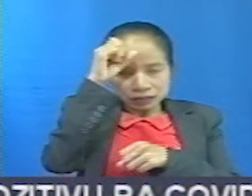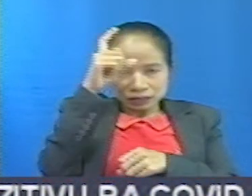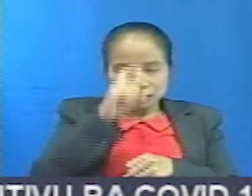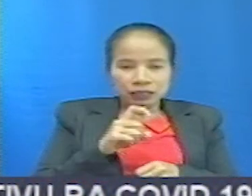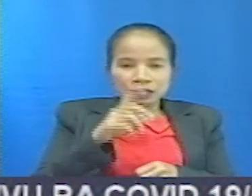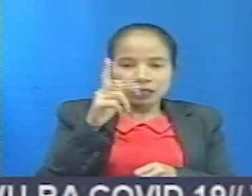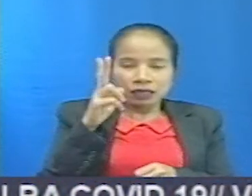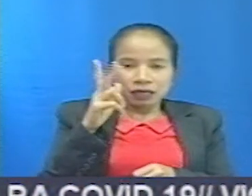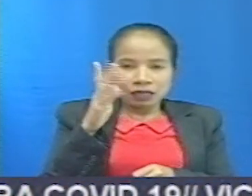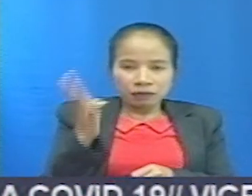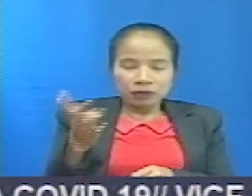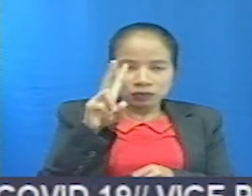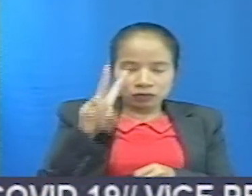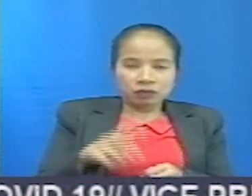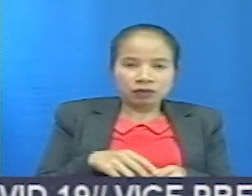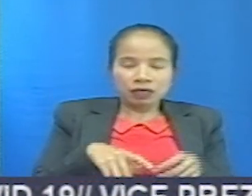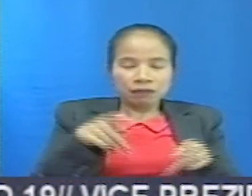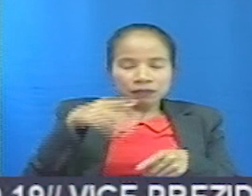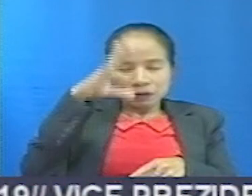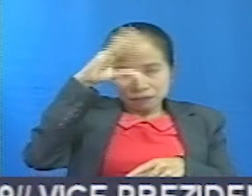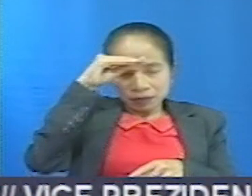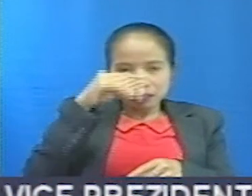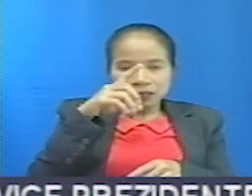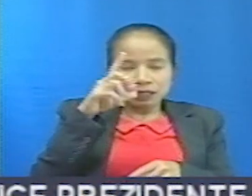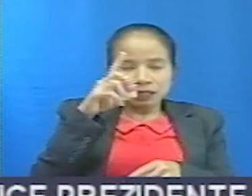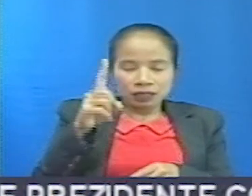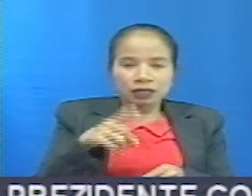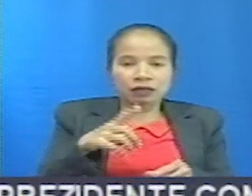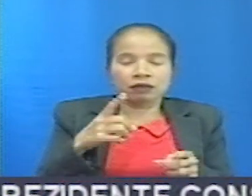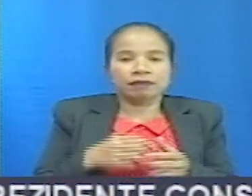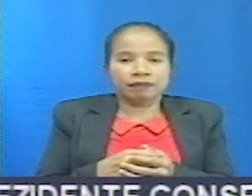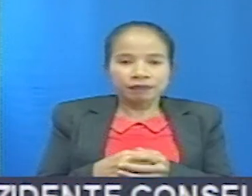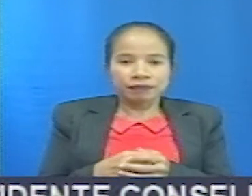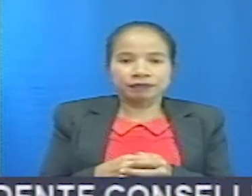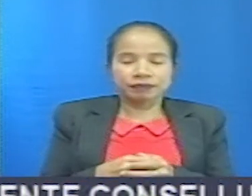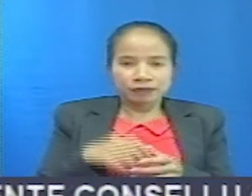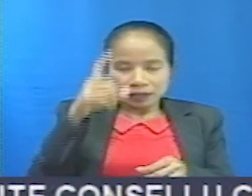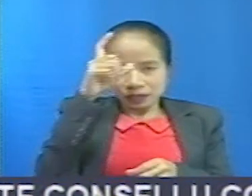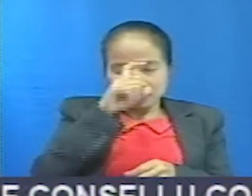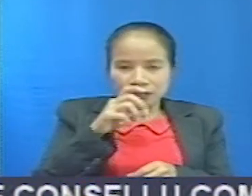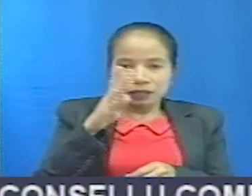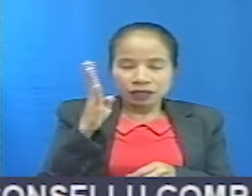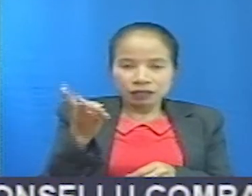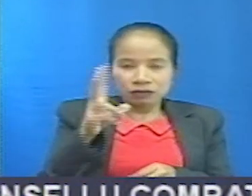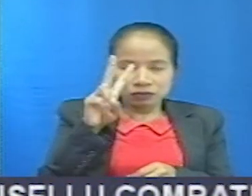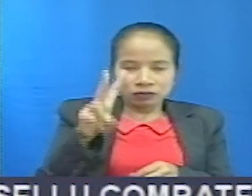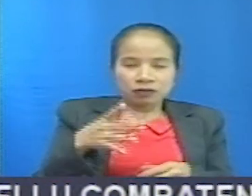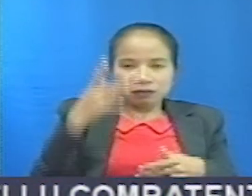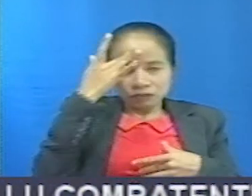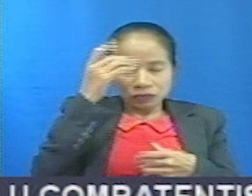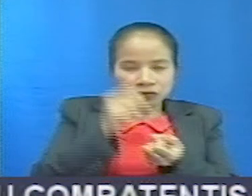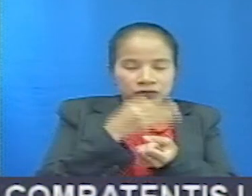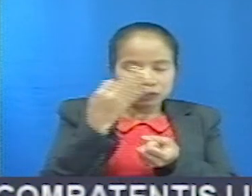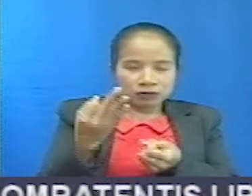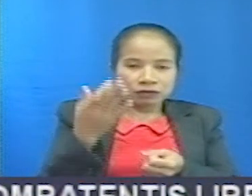COVID-19. Sidan man ida ho inisiel MCA tinan hatnulu resin rua deteta positif COVID-19